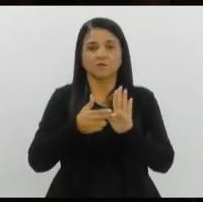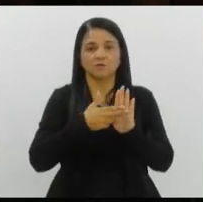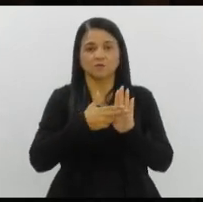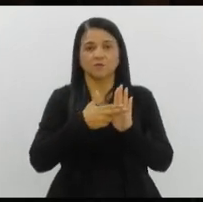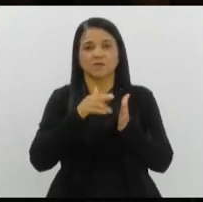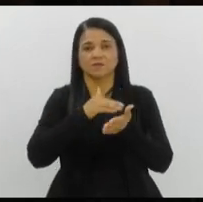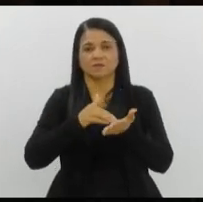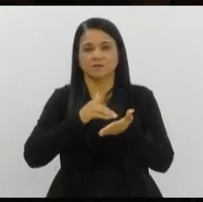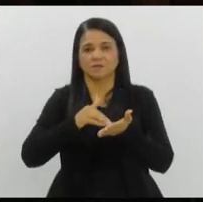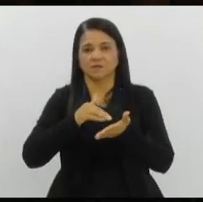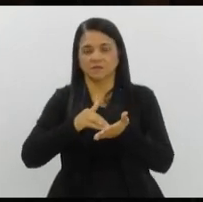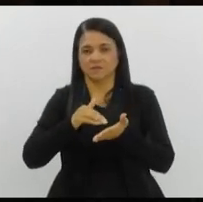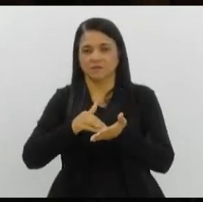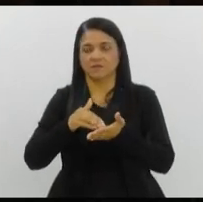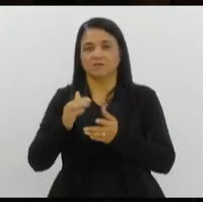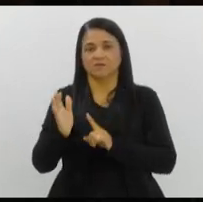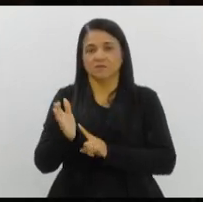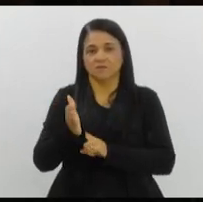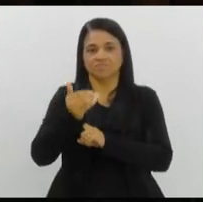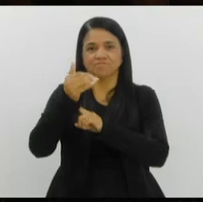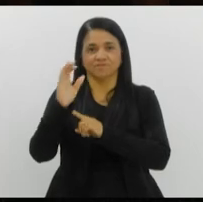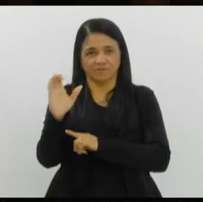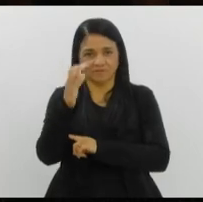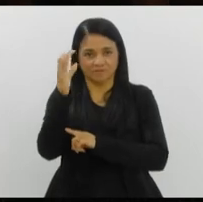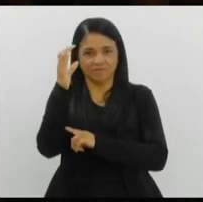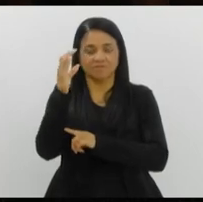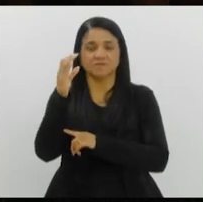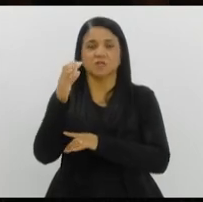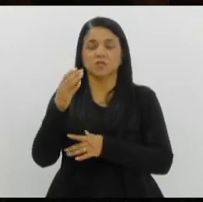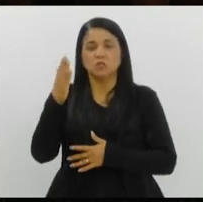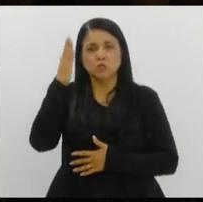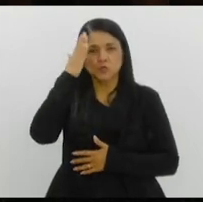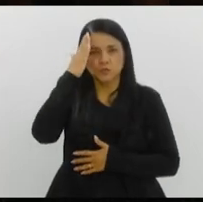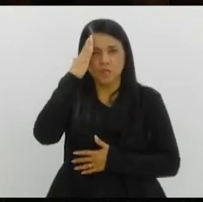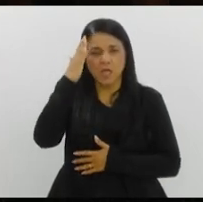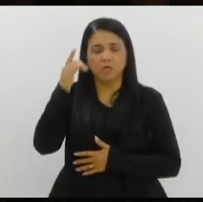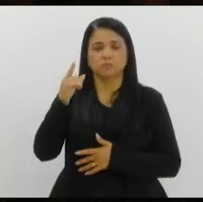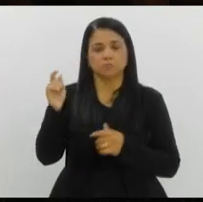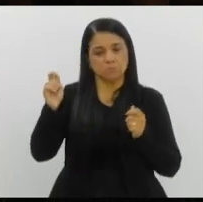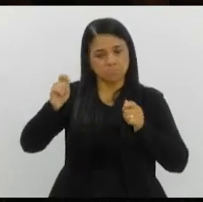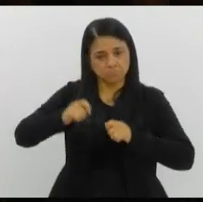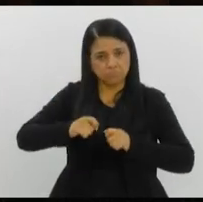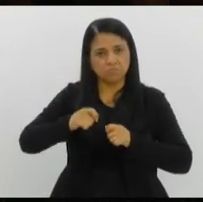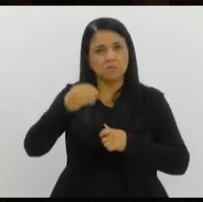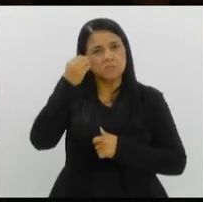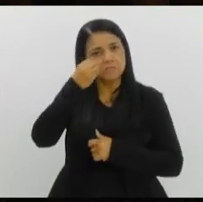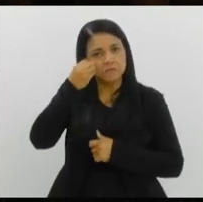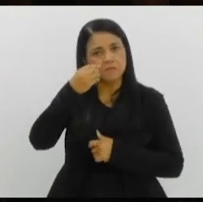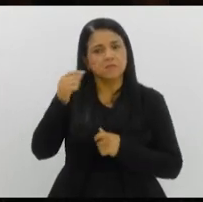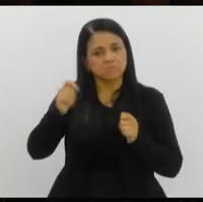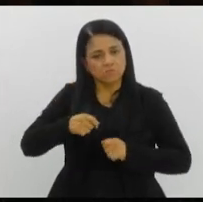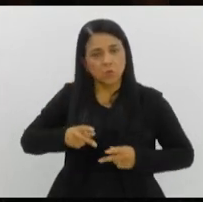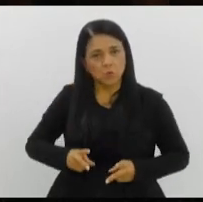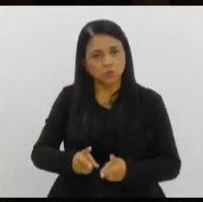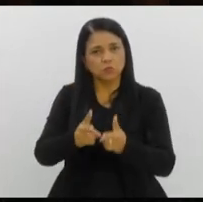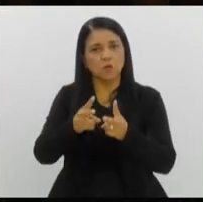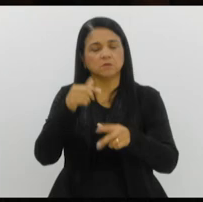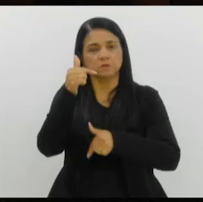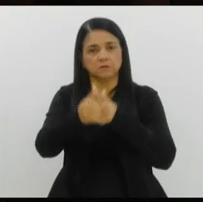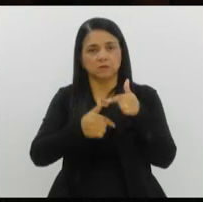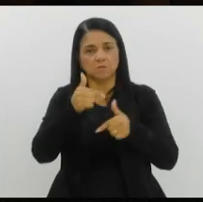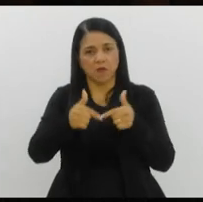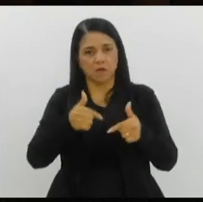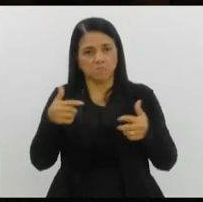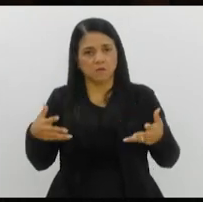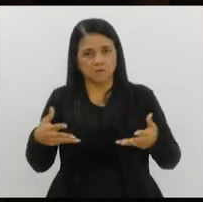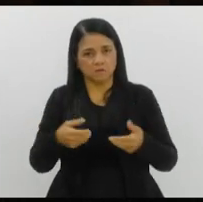Desejar sucesso ao deputado Anderson Moraes, competência não falta, para que o deputado possa dar continuidade ao brilhante trabalho